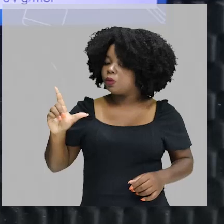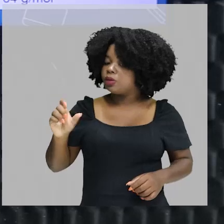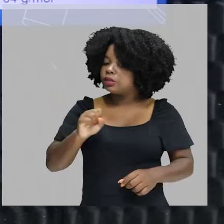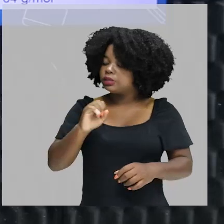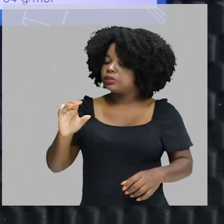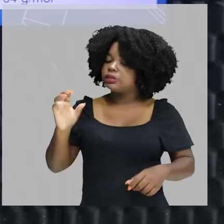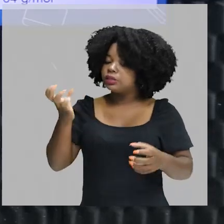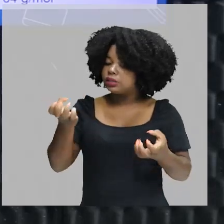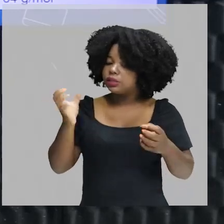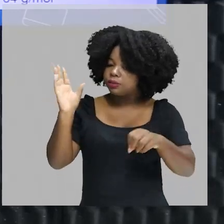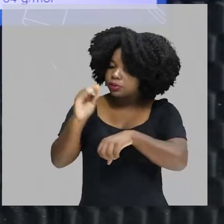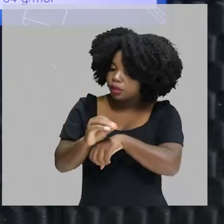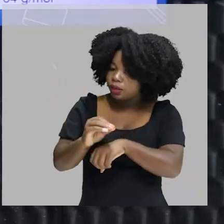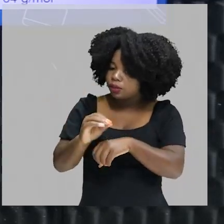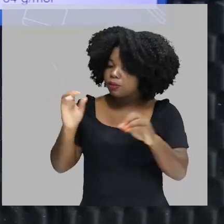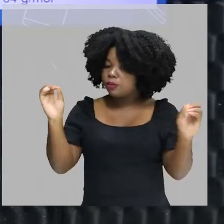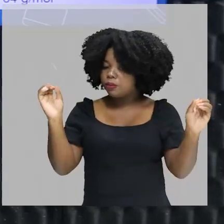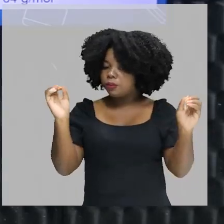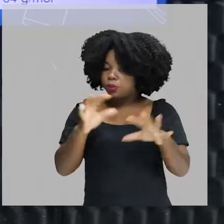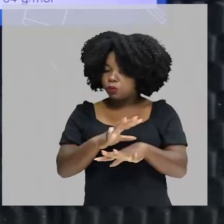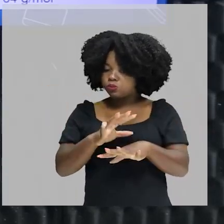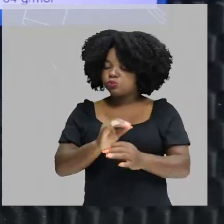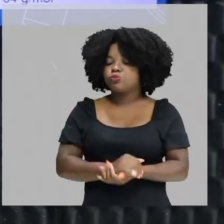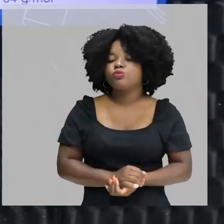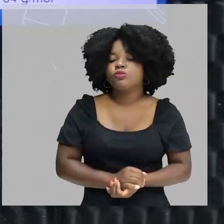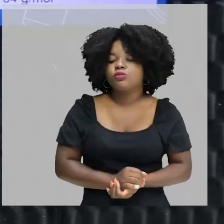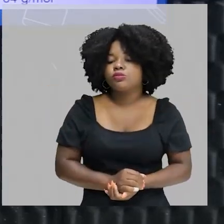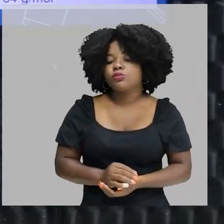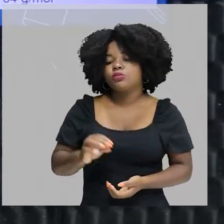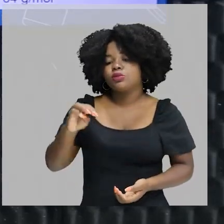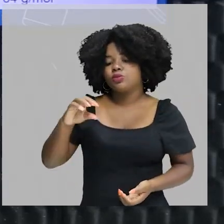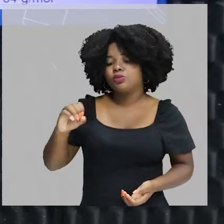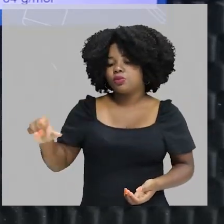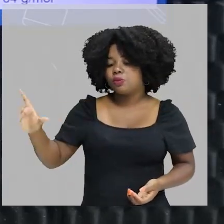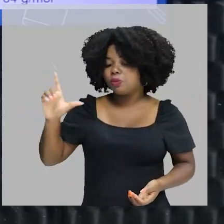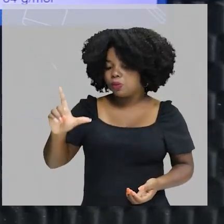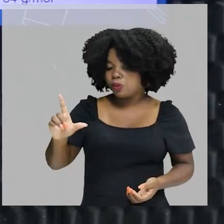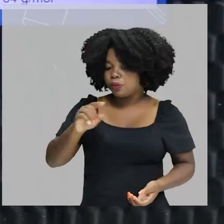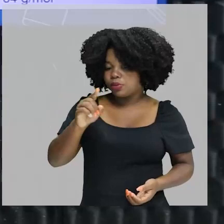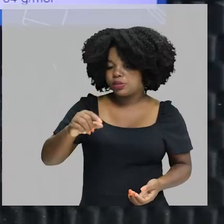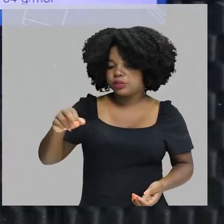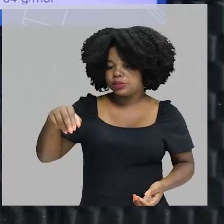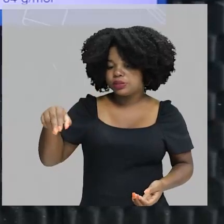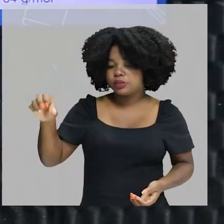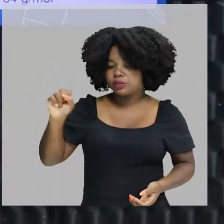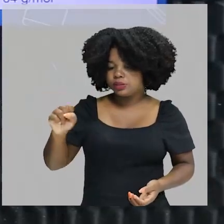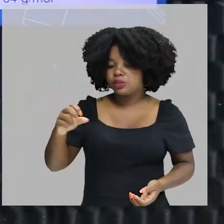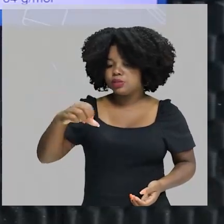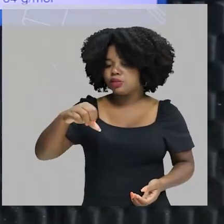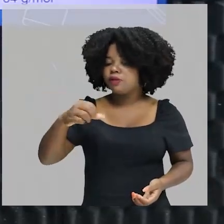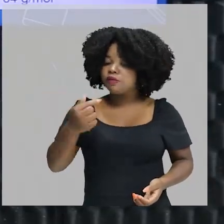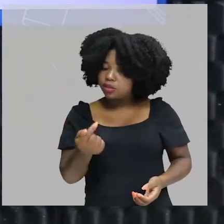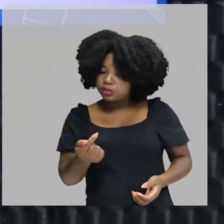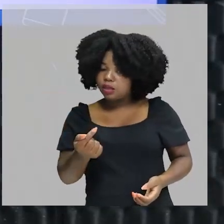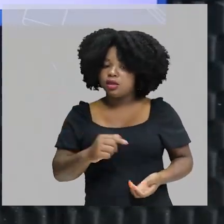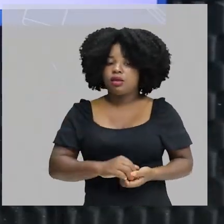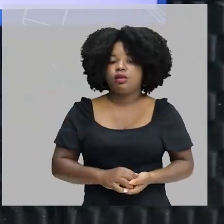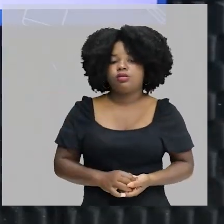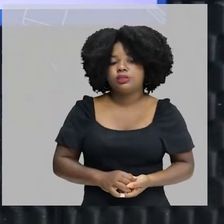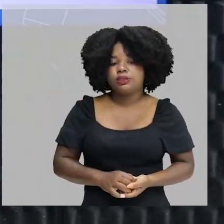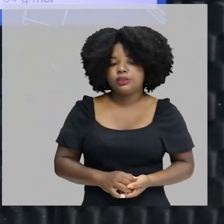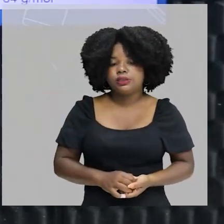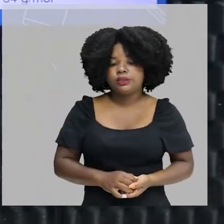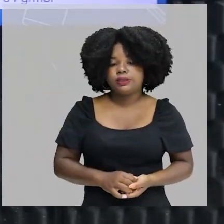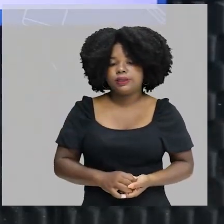printar, pronto. Nós temos aqui, as massas molares. Para o sulfeto de zinco, 97, certo?